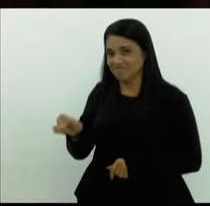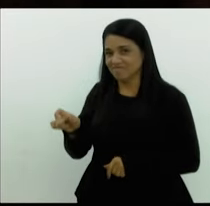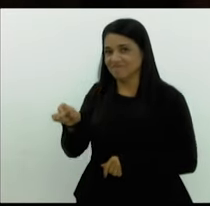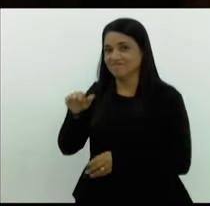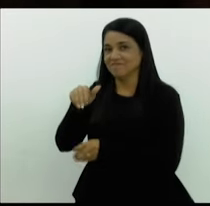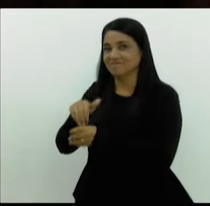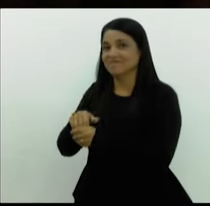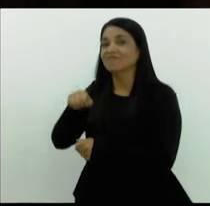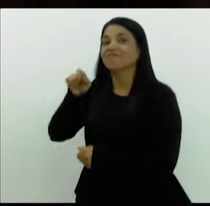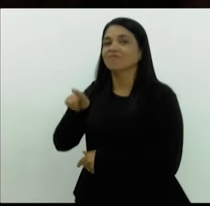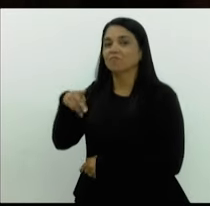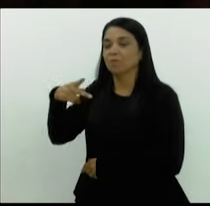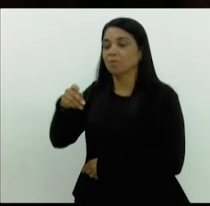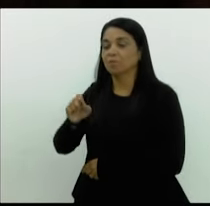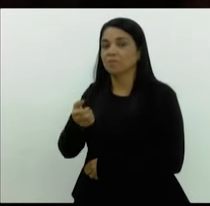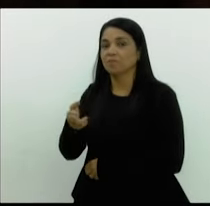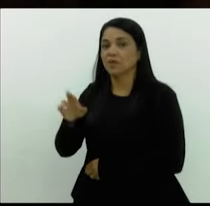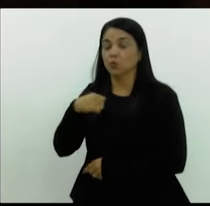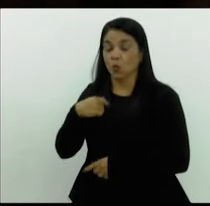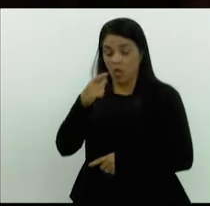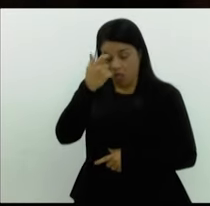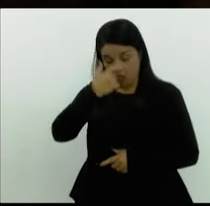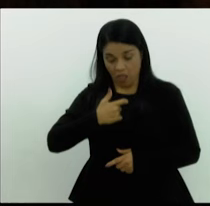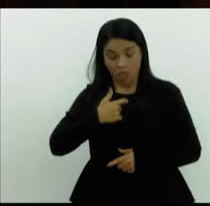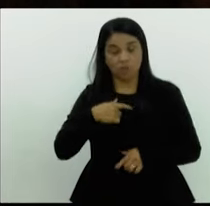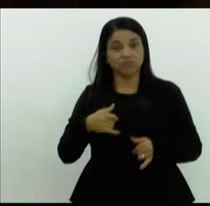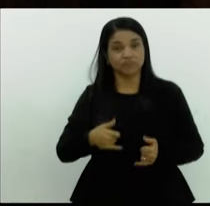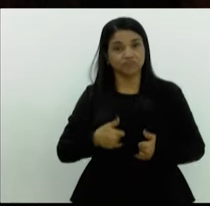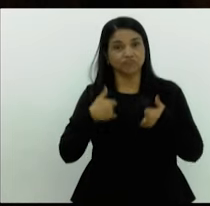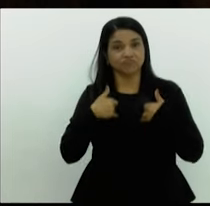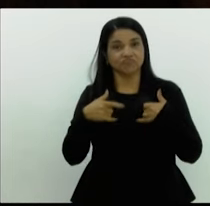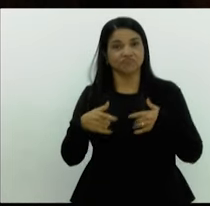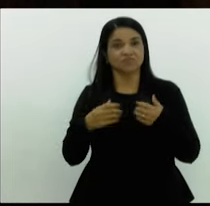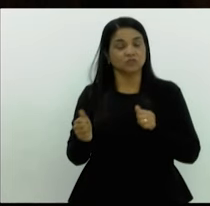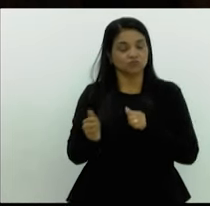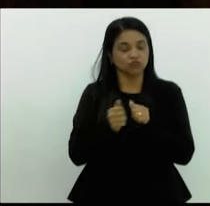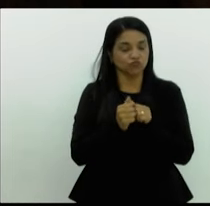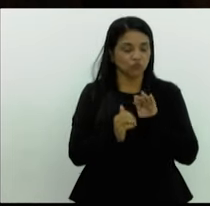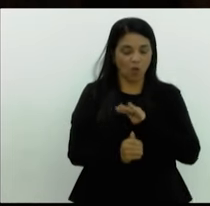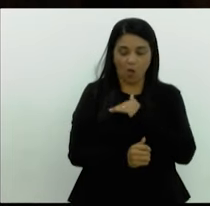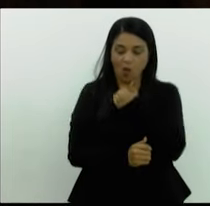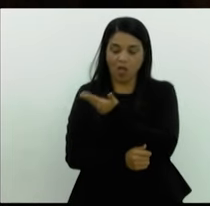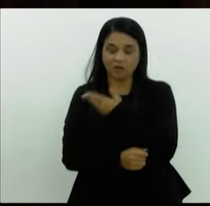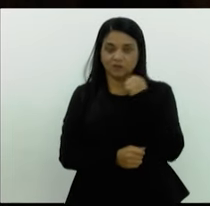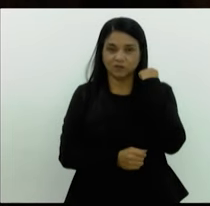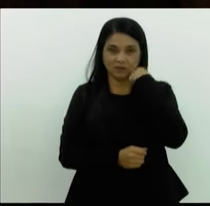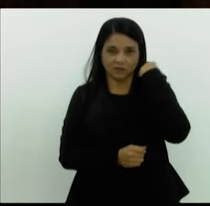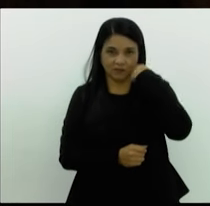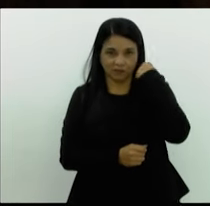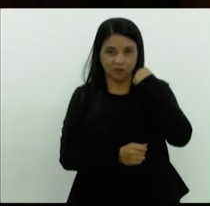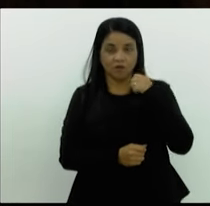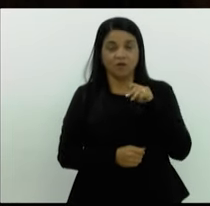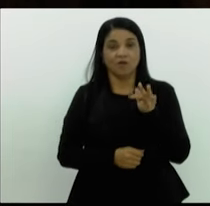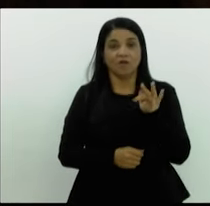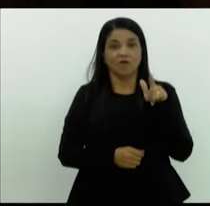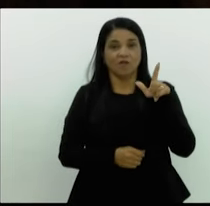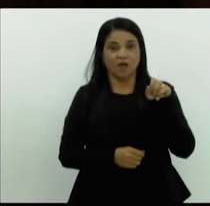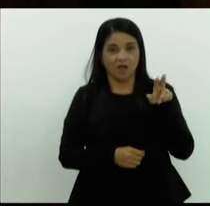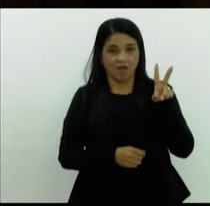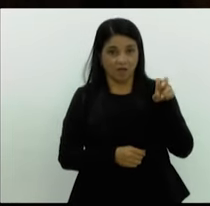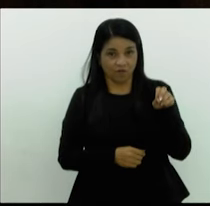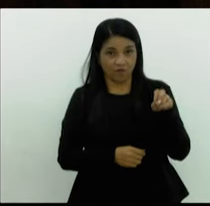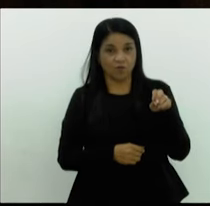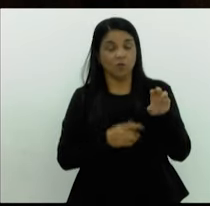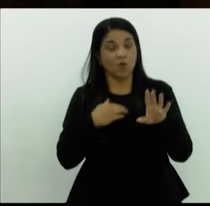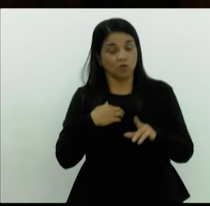tive a honra de ter sido candidato a vice-prefeito ao lado do senador Flávio Bolsonaro, já disse não a Pedro Paulo,